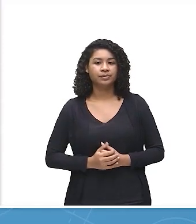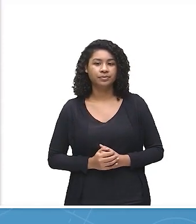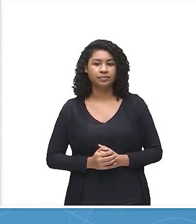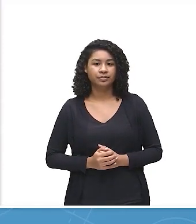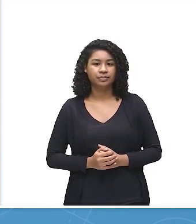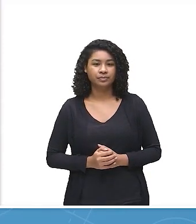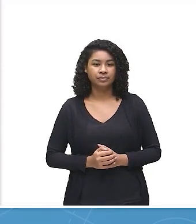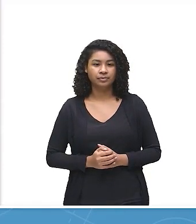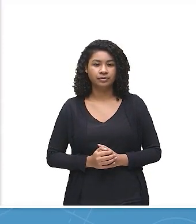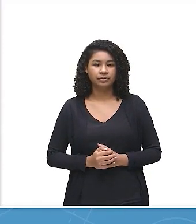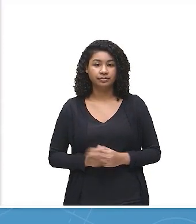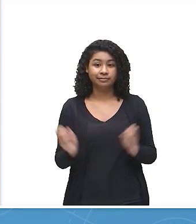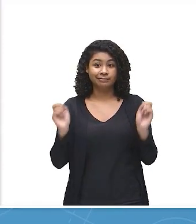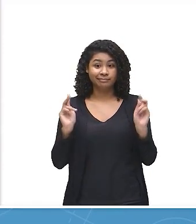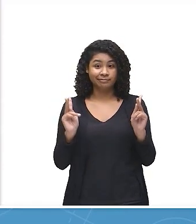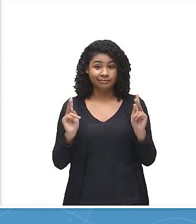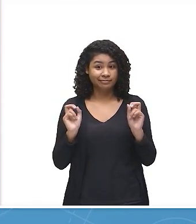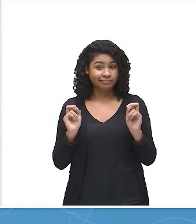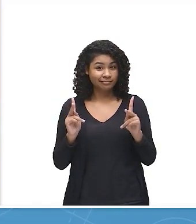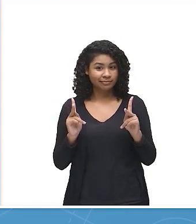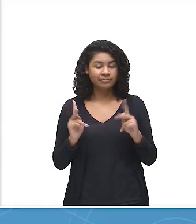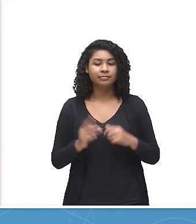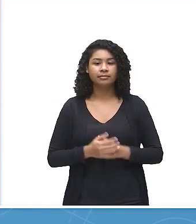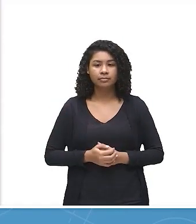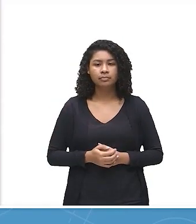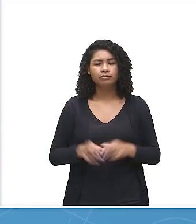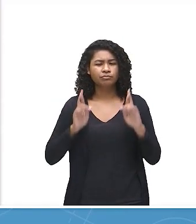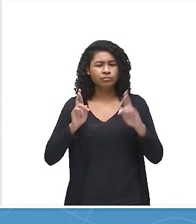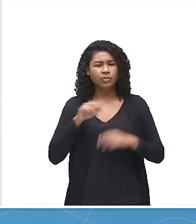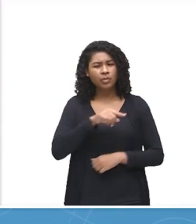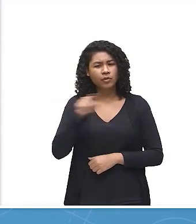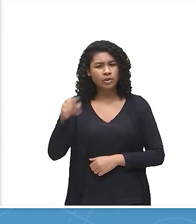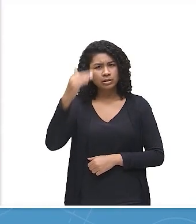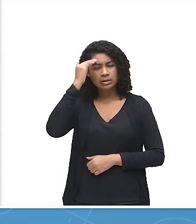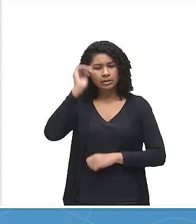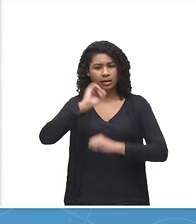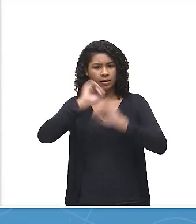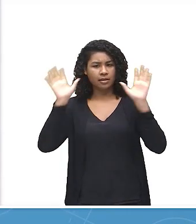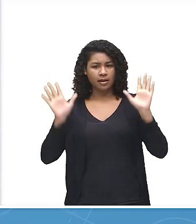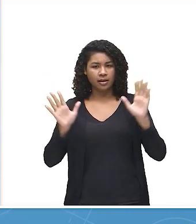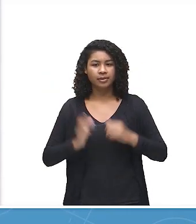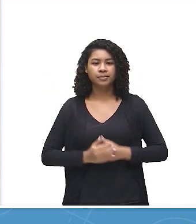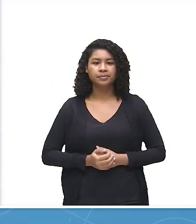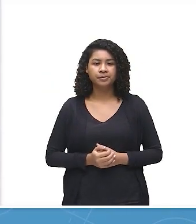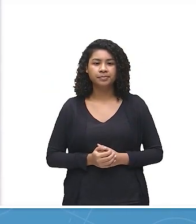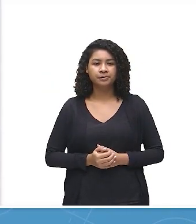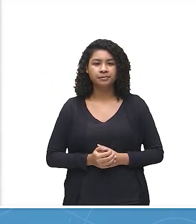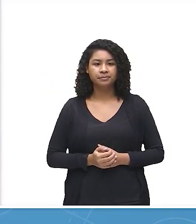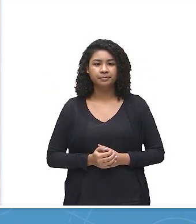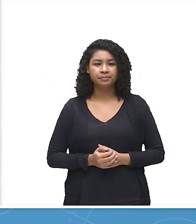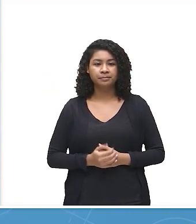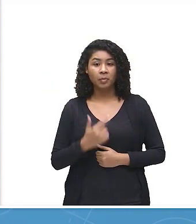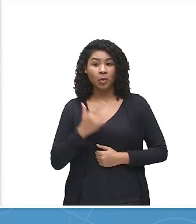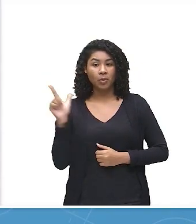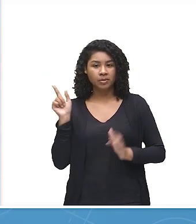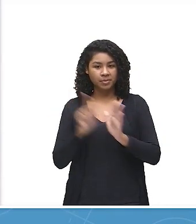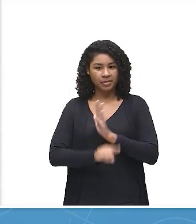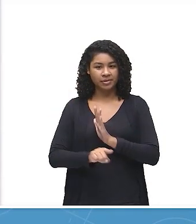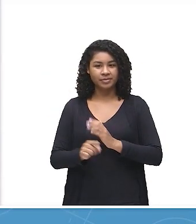aprenda cada uma delas, principalmente o significado. Então, in, dentro, in, dentro. On, quando está